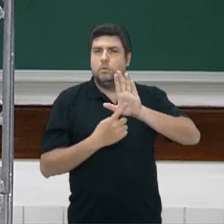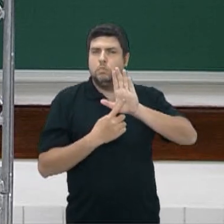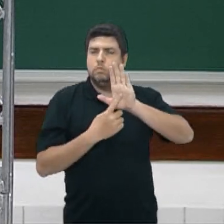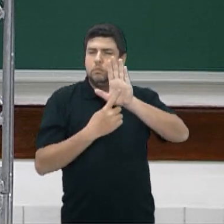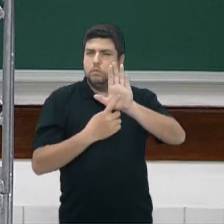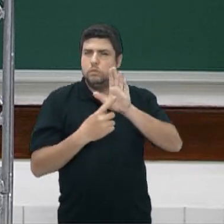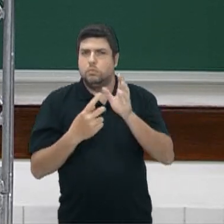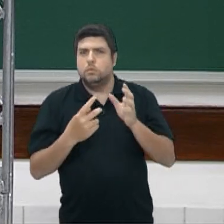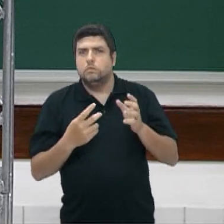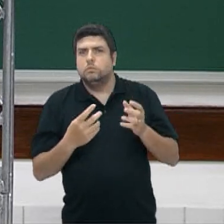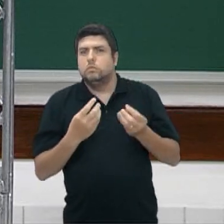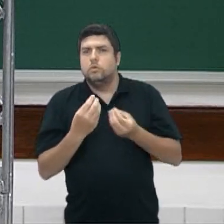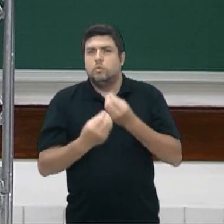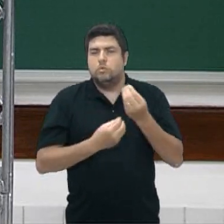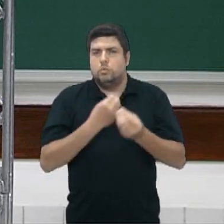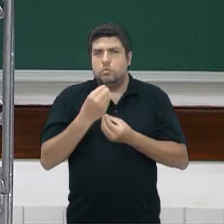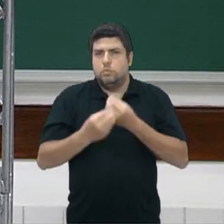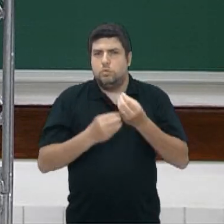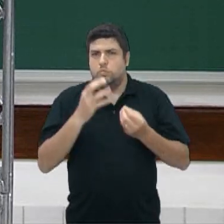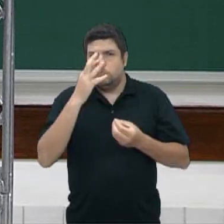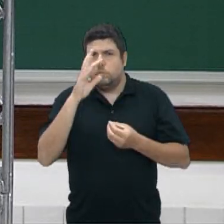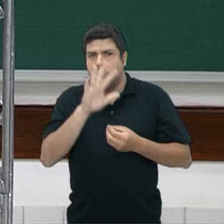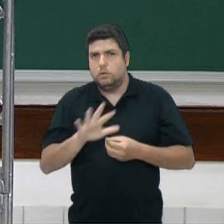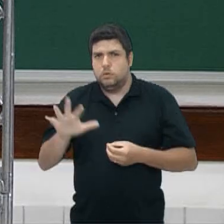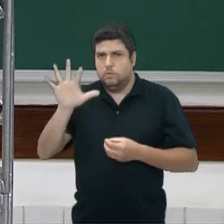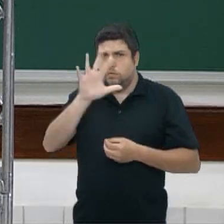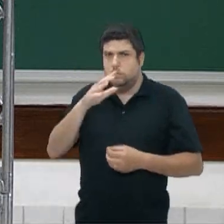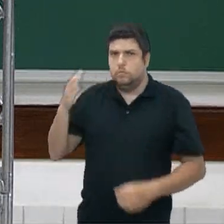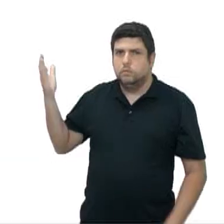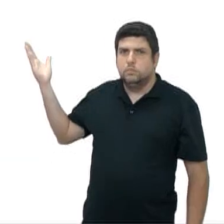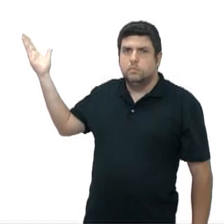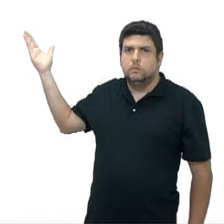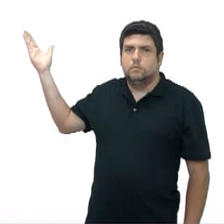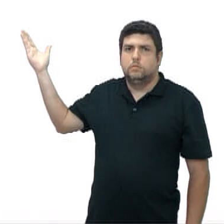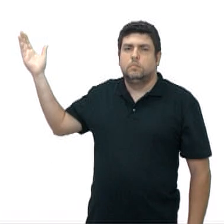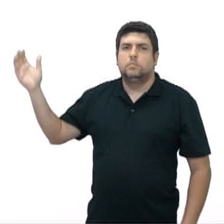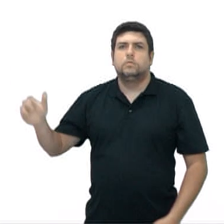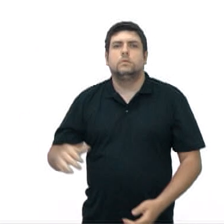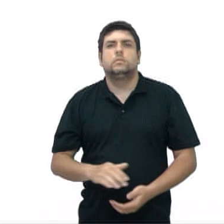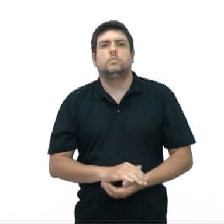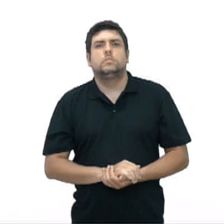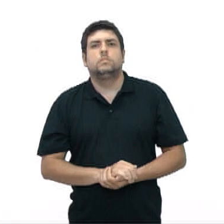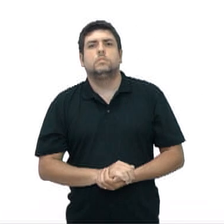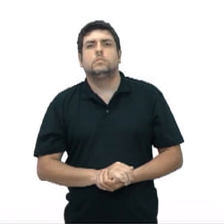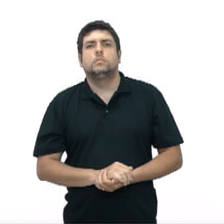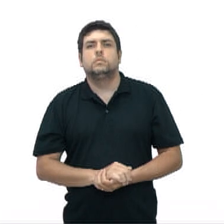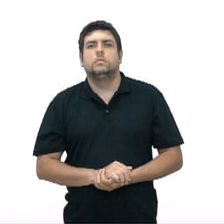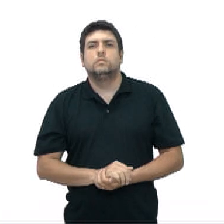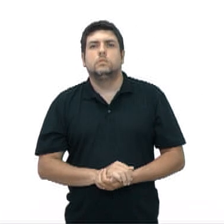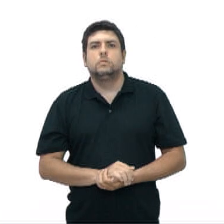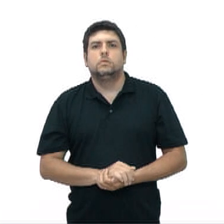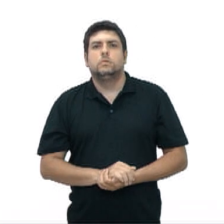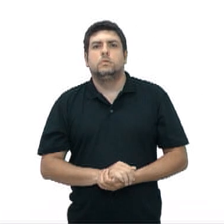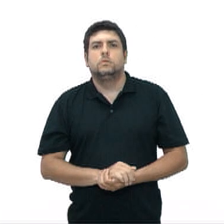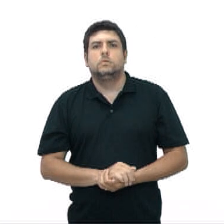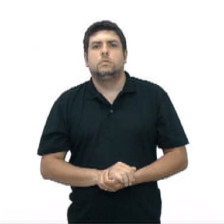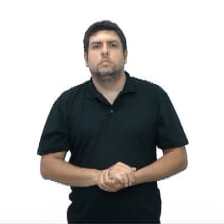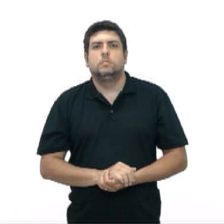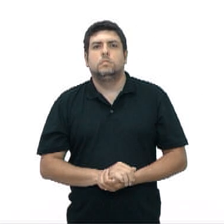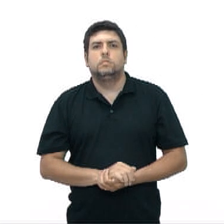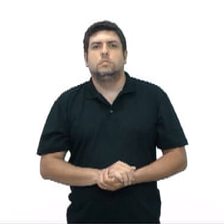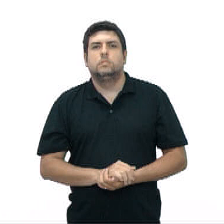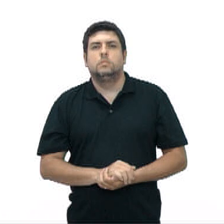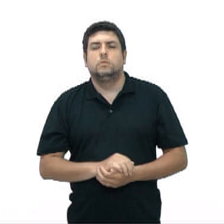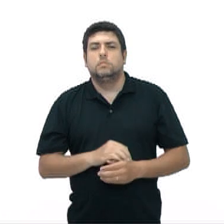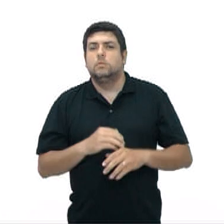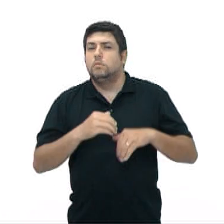uma representação bem básica, certo? Vamos lá. Primeira coisa, nós temos aqui que o objeto está sendo